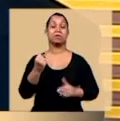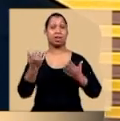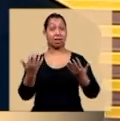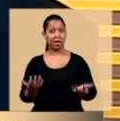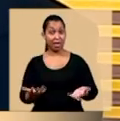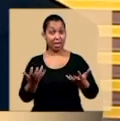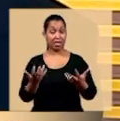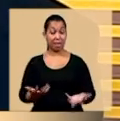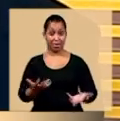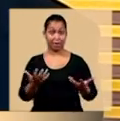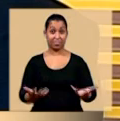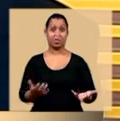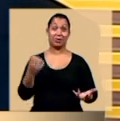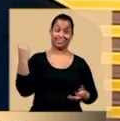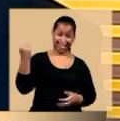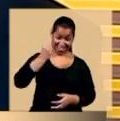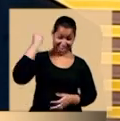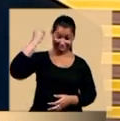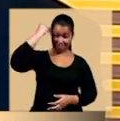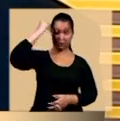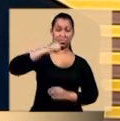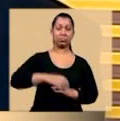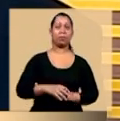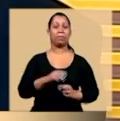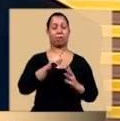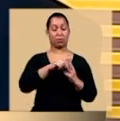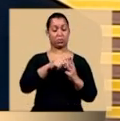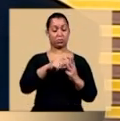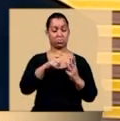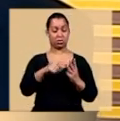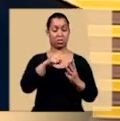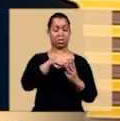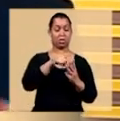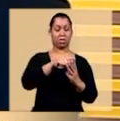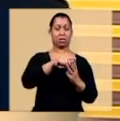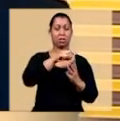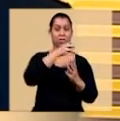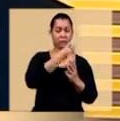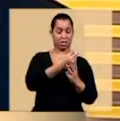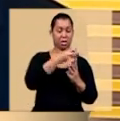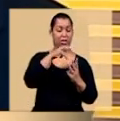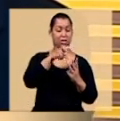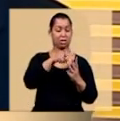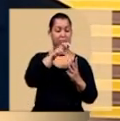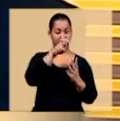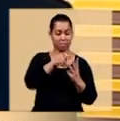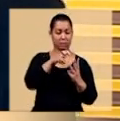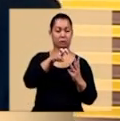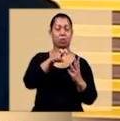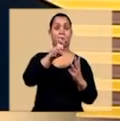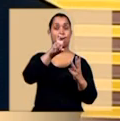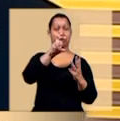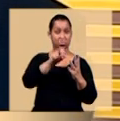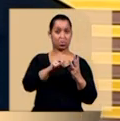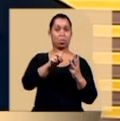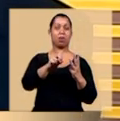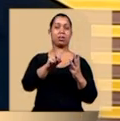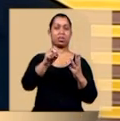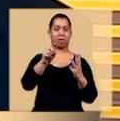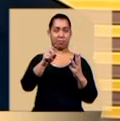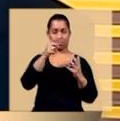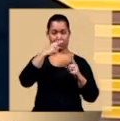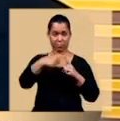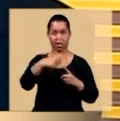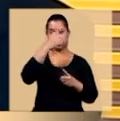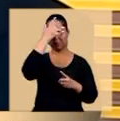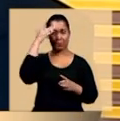é grave, se a lesão é leve, se a lesão é gravíssima. Então, ela pode ser de 3, de 5 ou de 50 vezes o